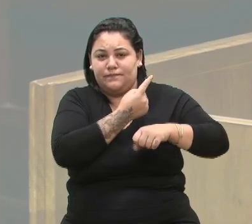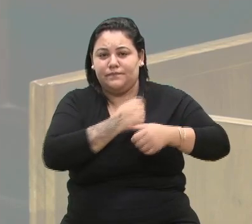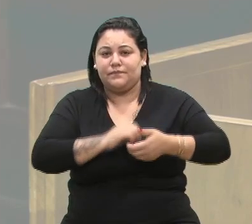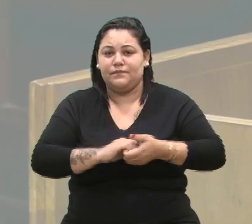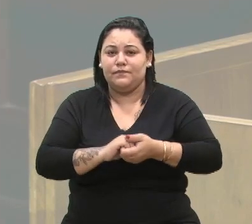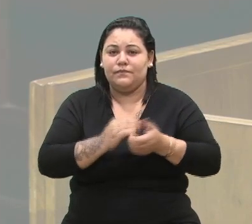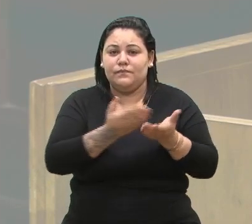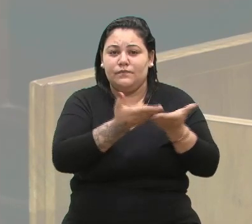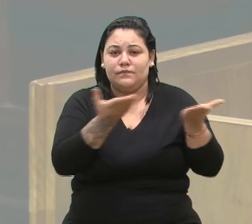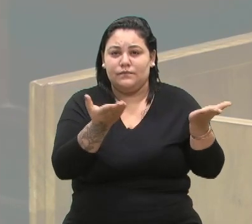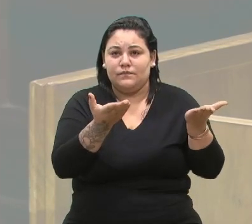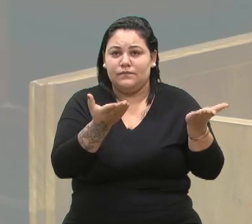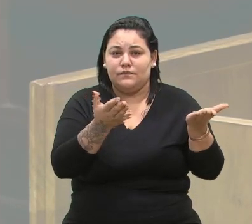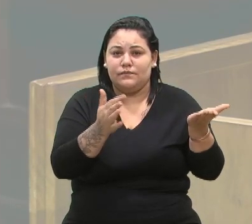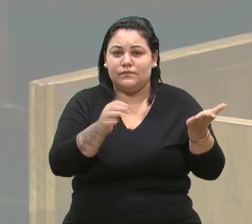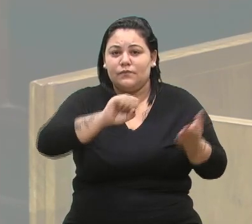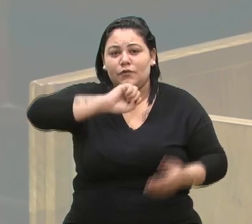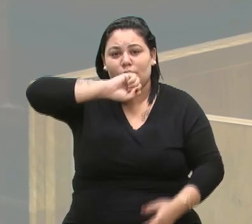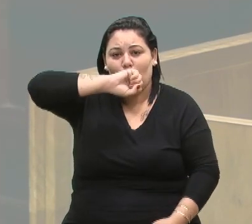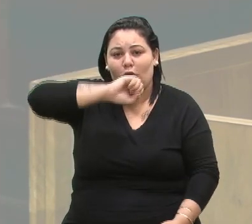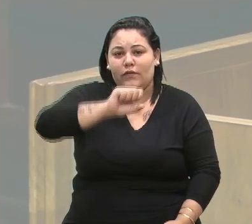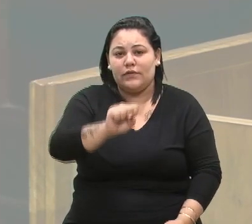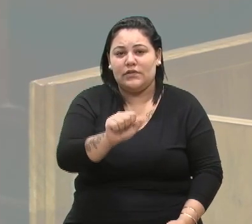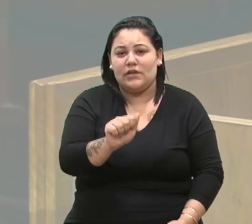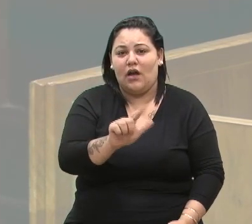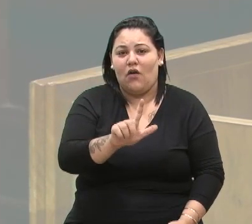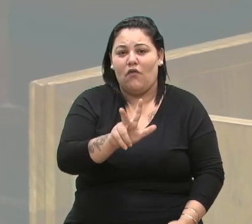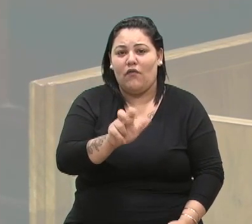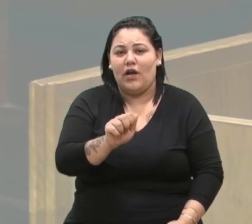do espaço do Frei Salvador que iniciou.